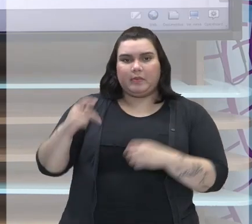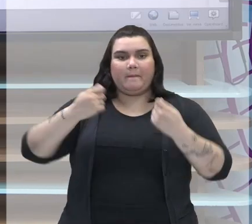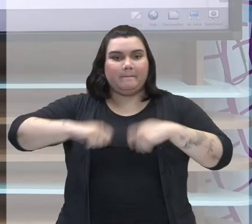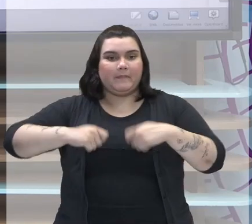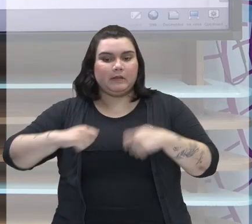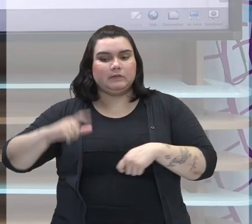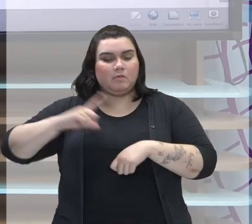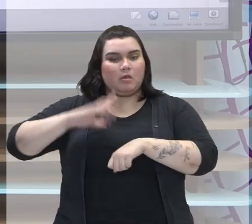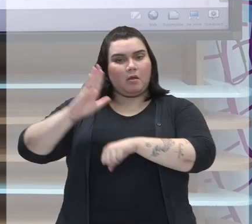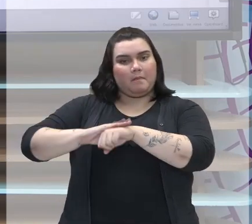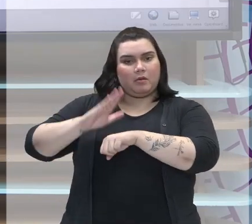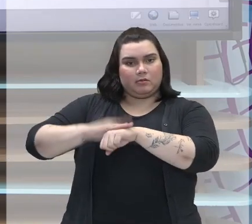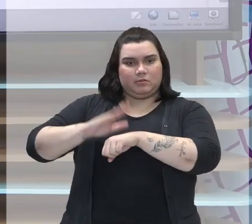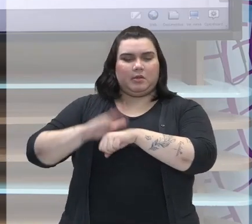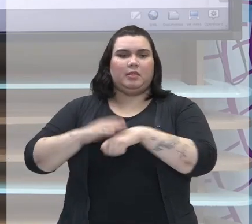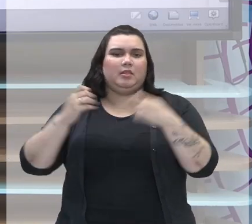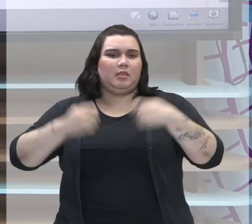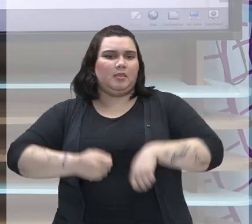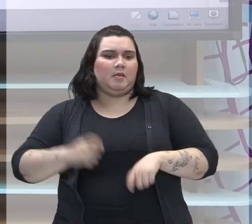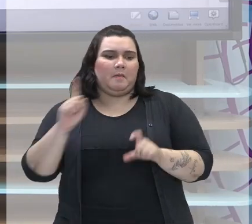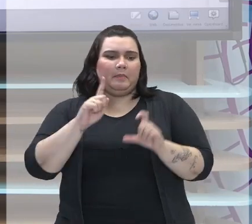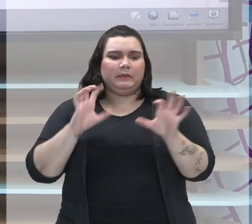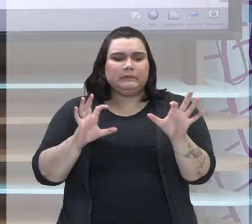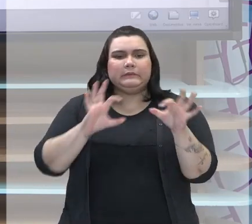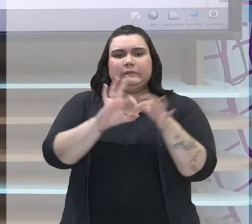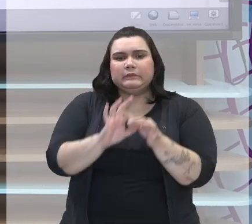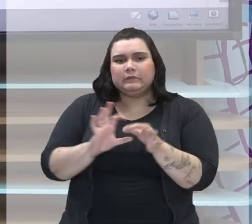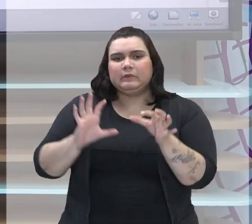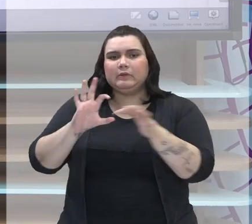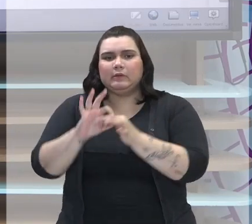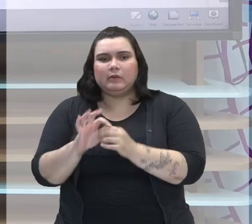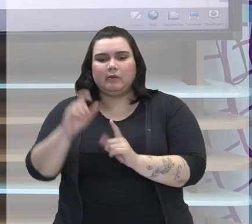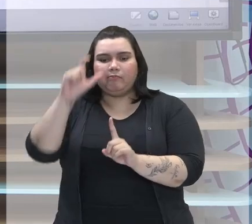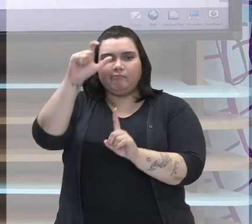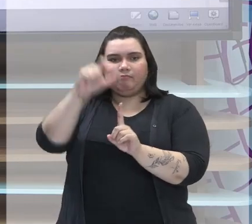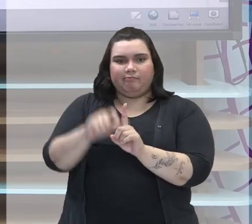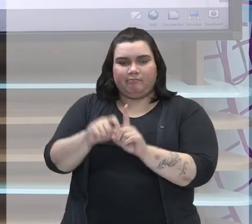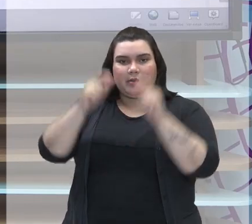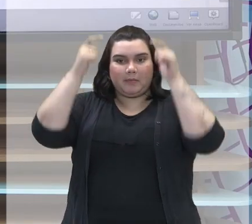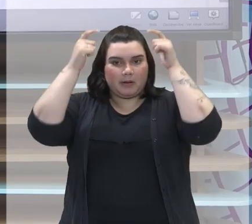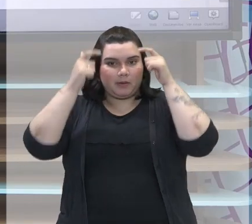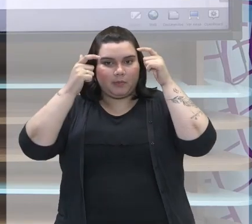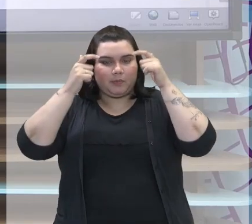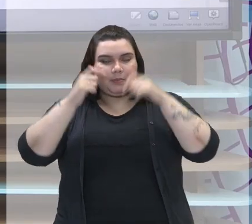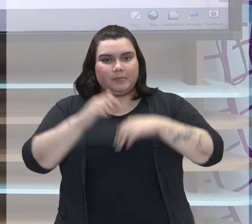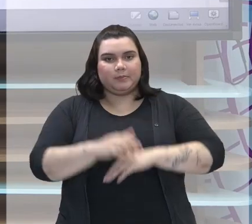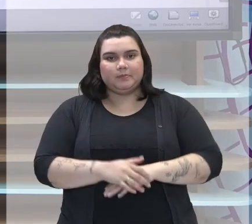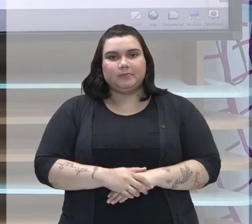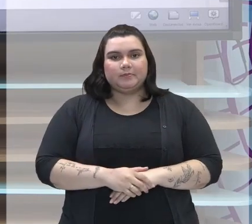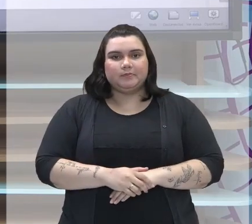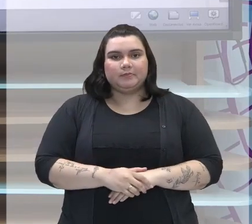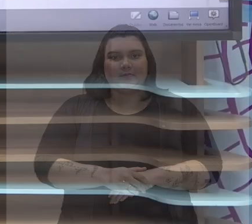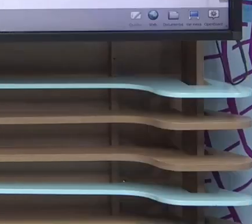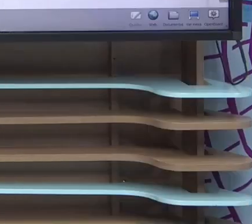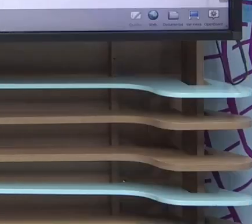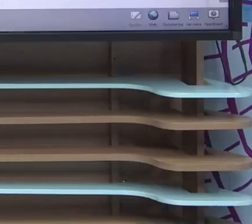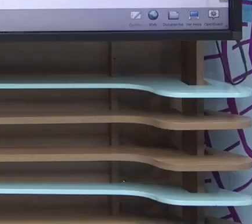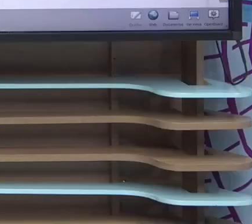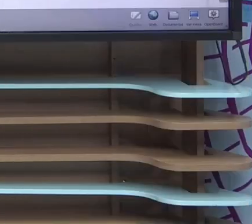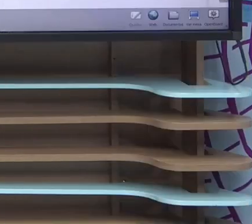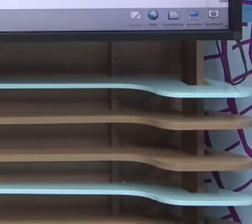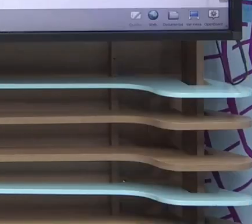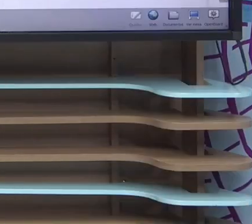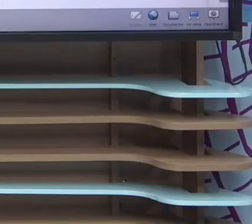mais autonomia e não ficar muito atrelado à figura do imperador. Então, os liberais